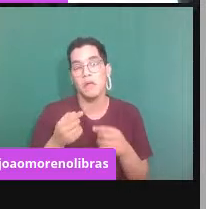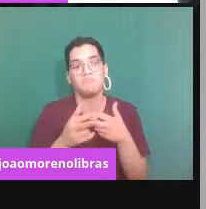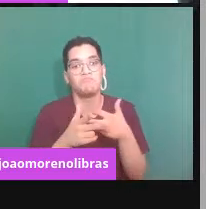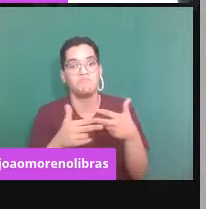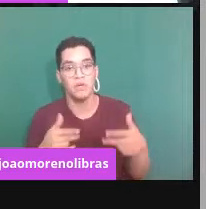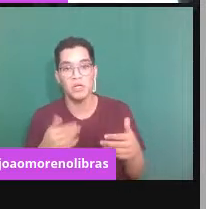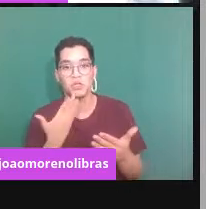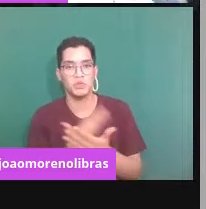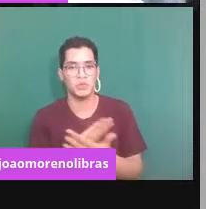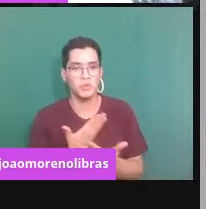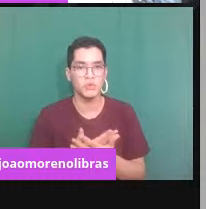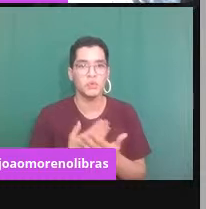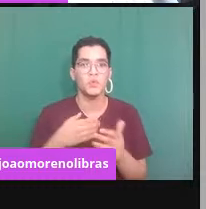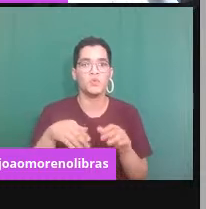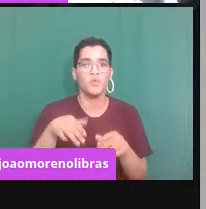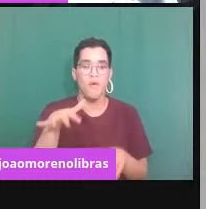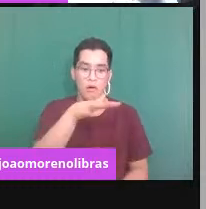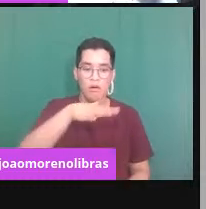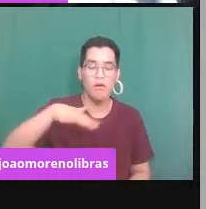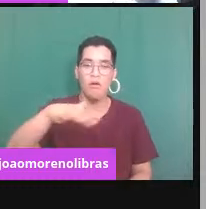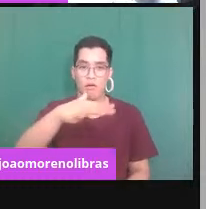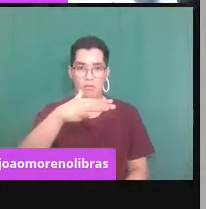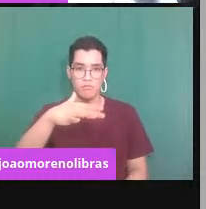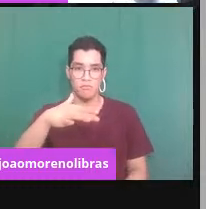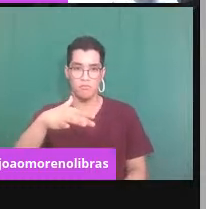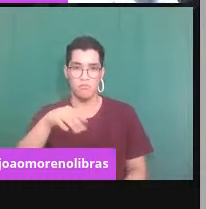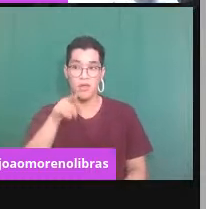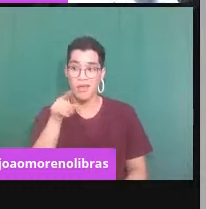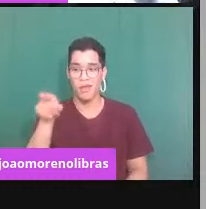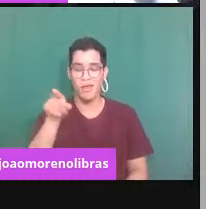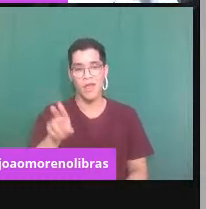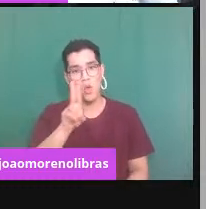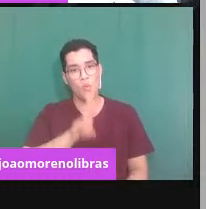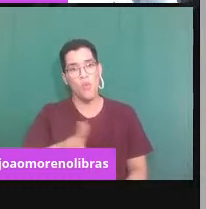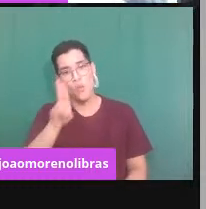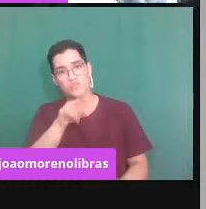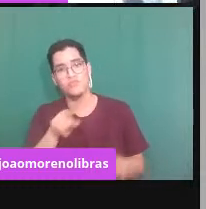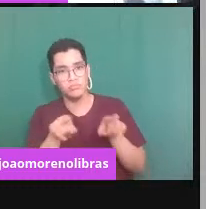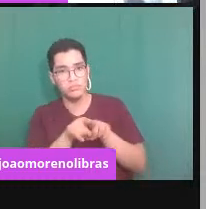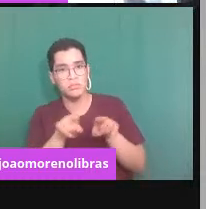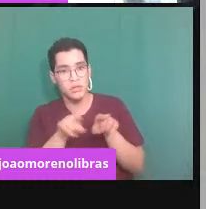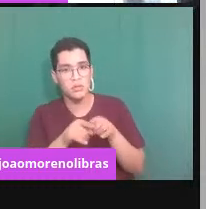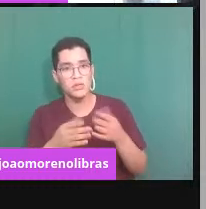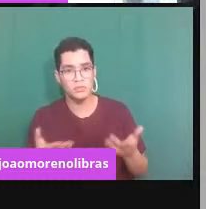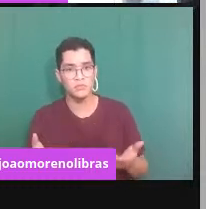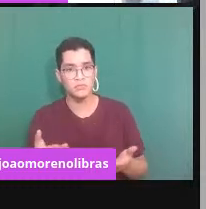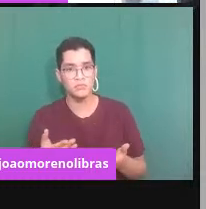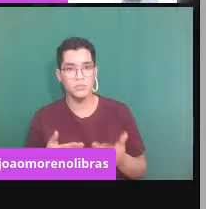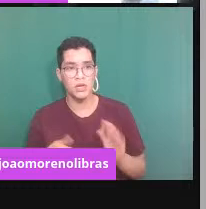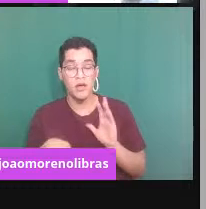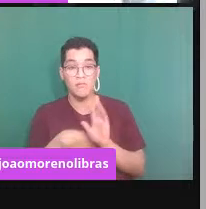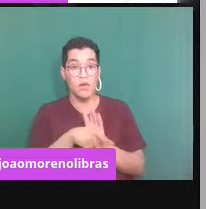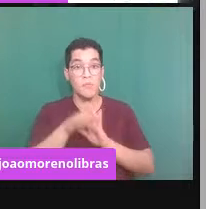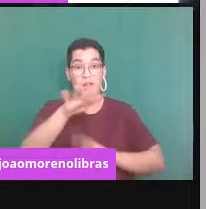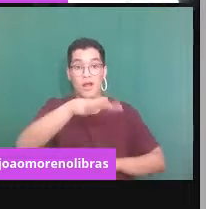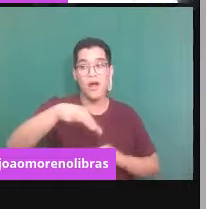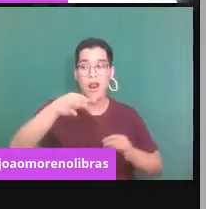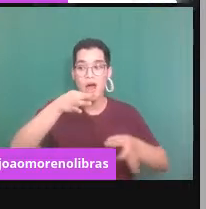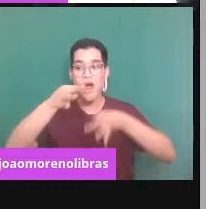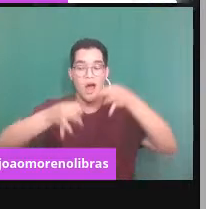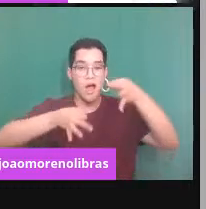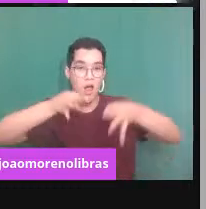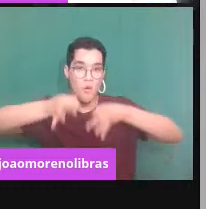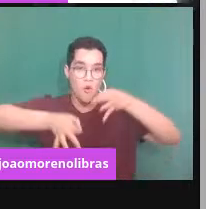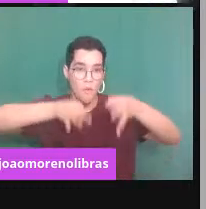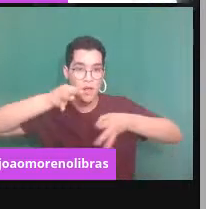Cabral 2013, e ela também usou, então, trabalhos advindos do campo da argumentação. Ela